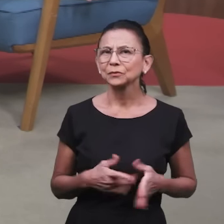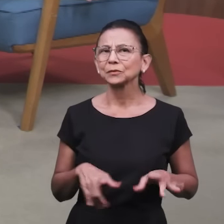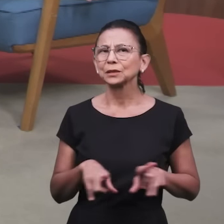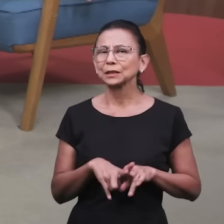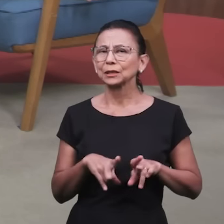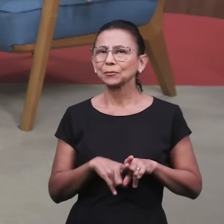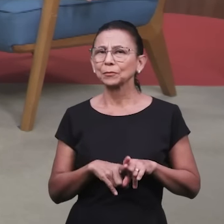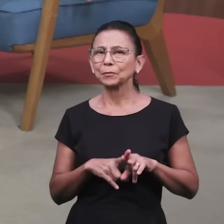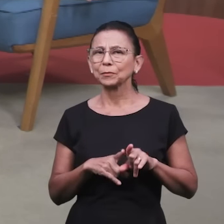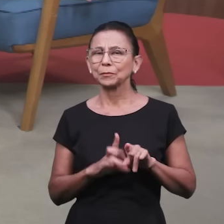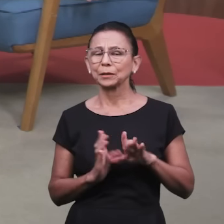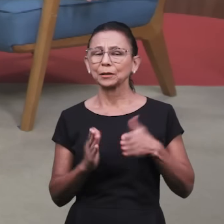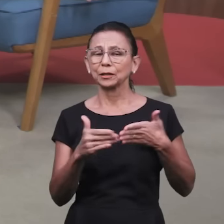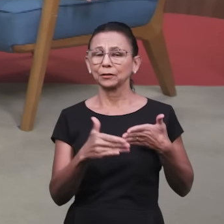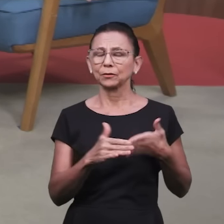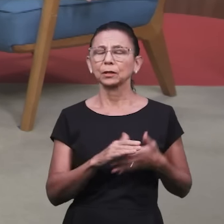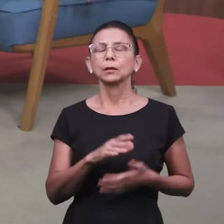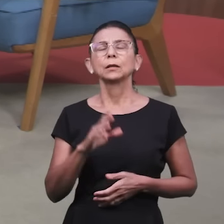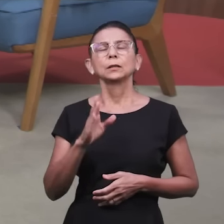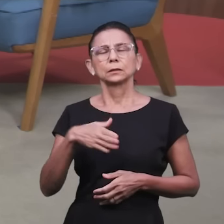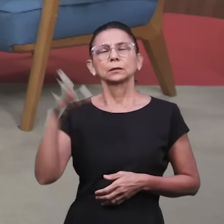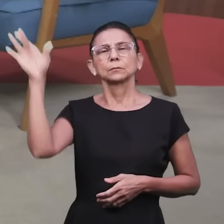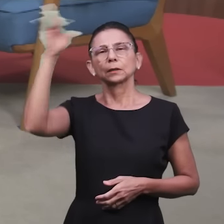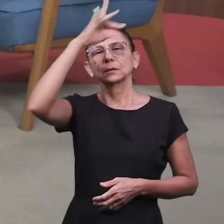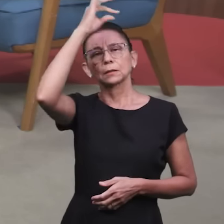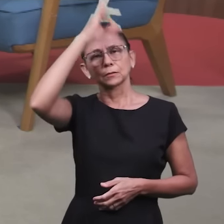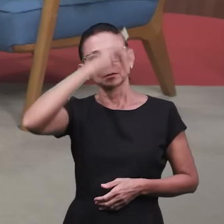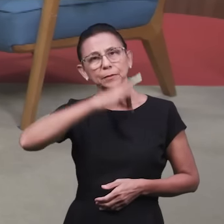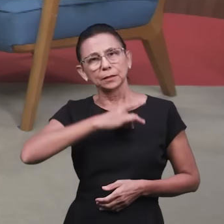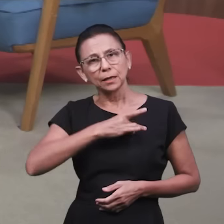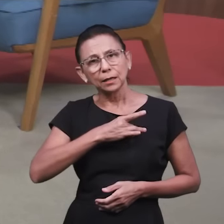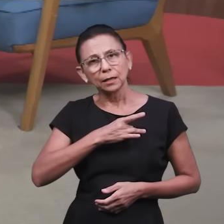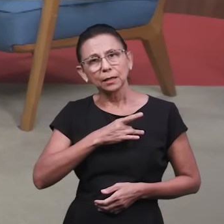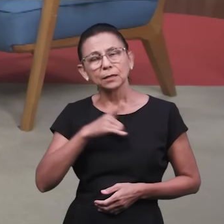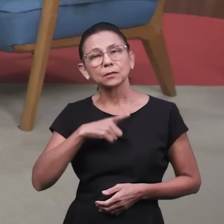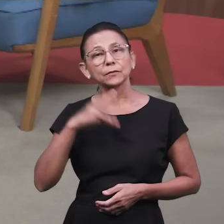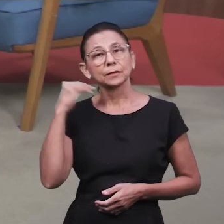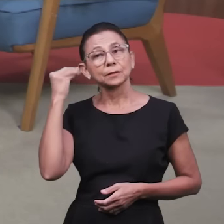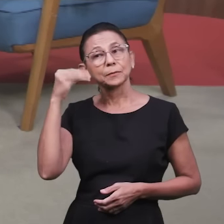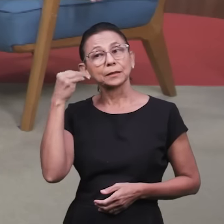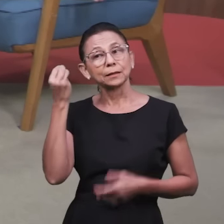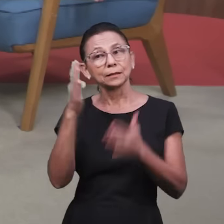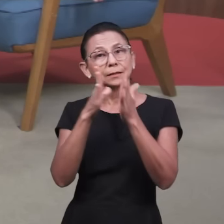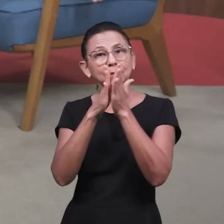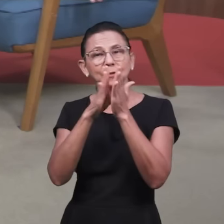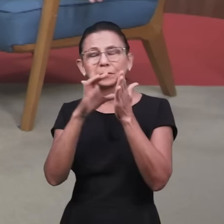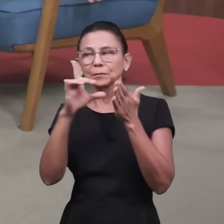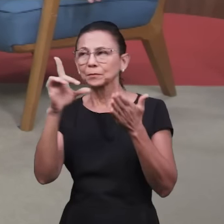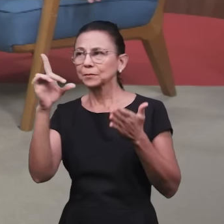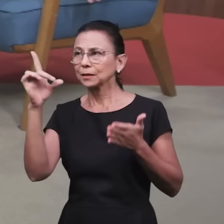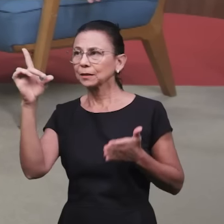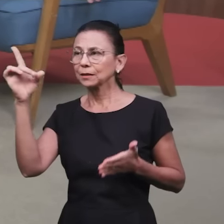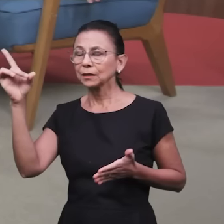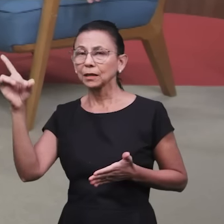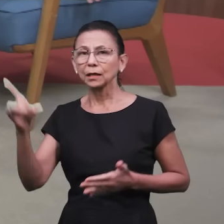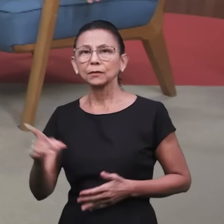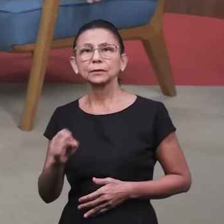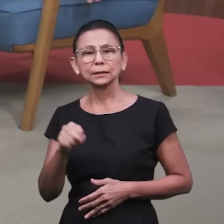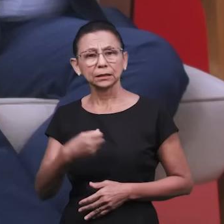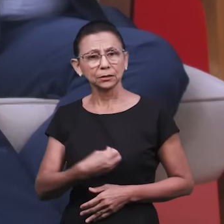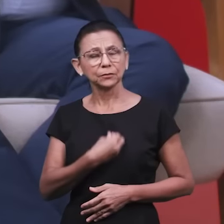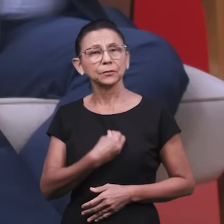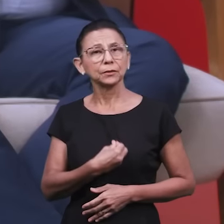ser batizados com o Espírito Santo, tiveram experiências com a palavra, com os dons, viveram de fato